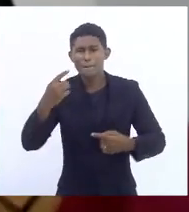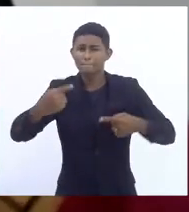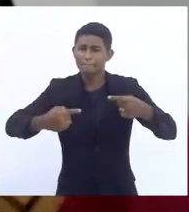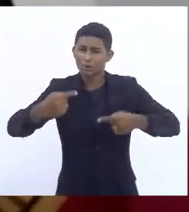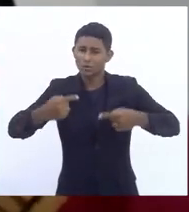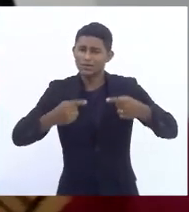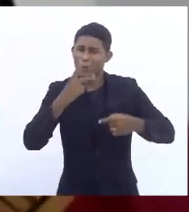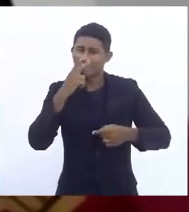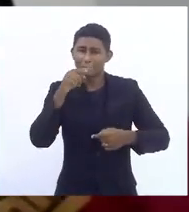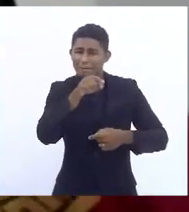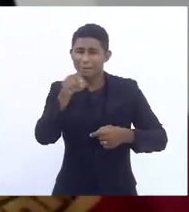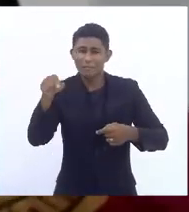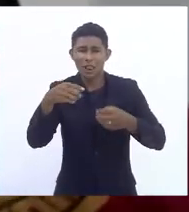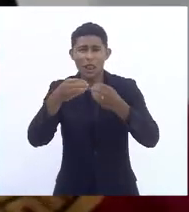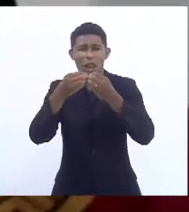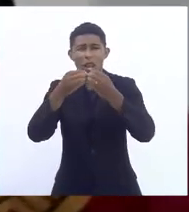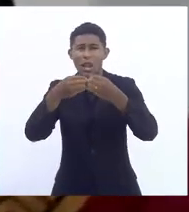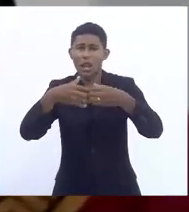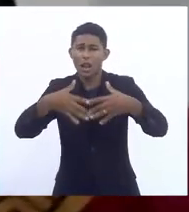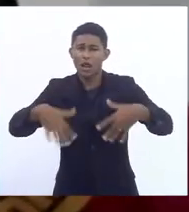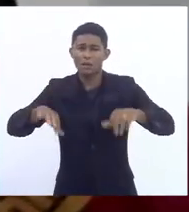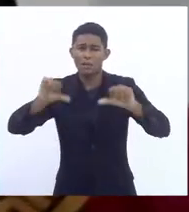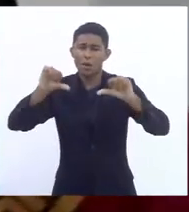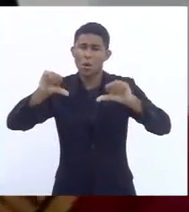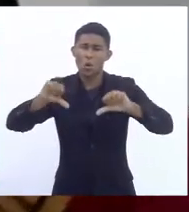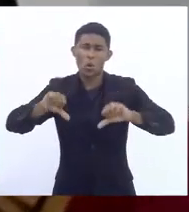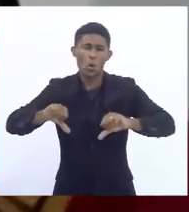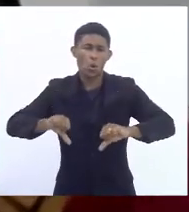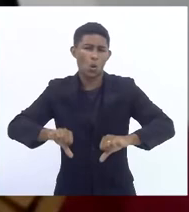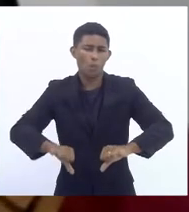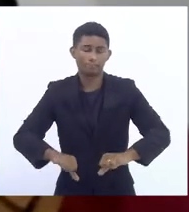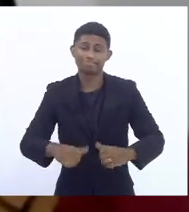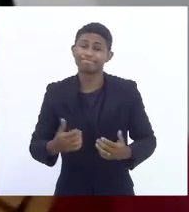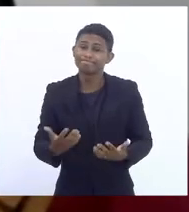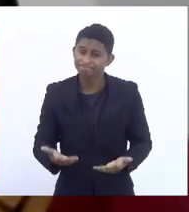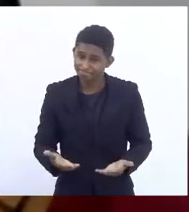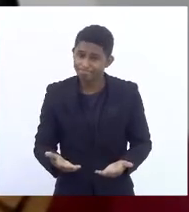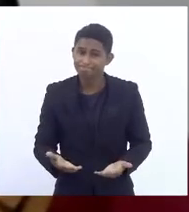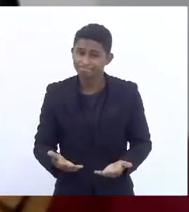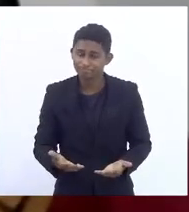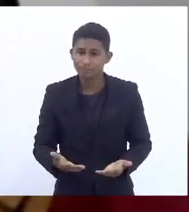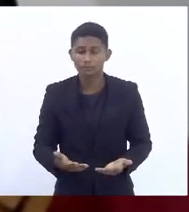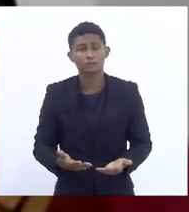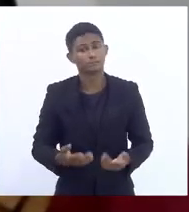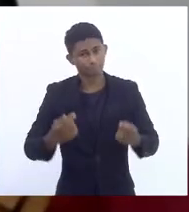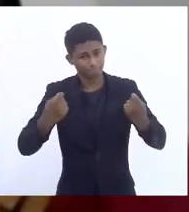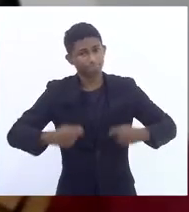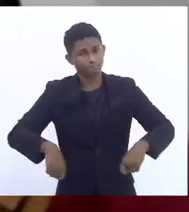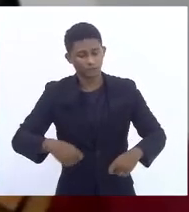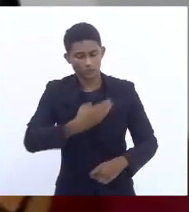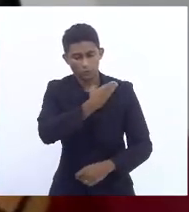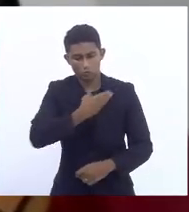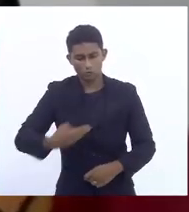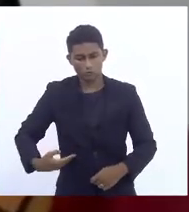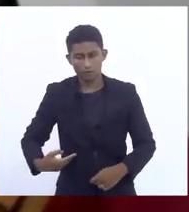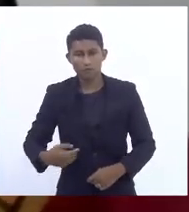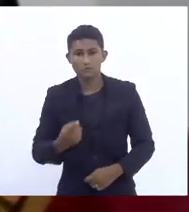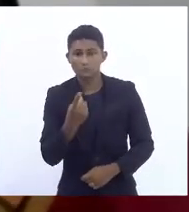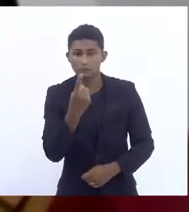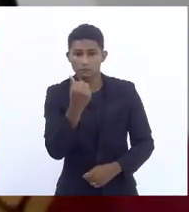democratização do ensino superior e o direcionamento da verba pública para benefício dos